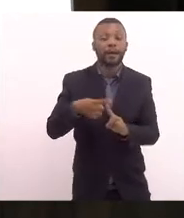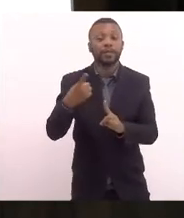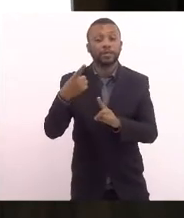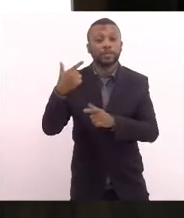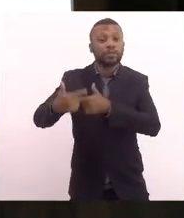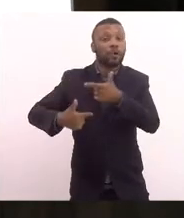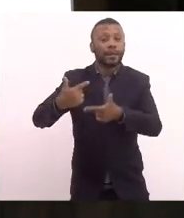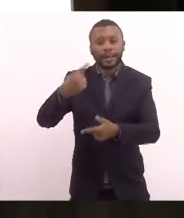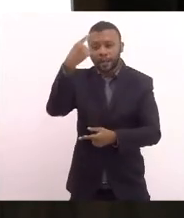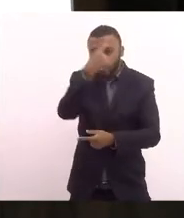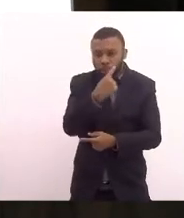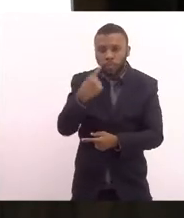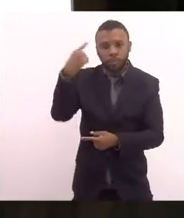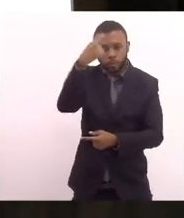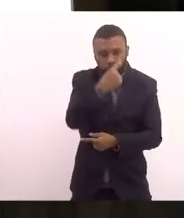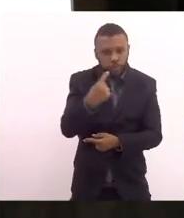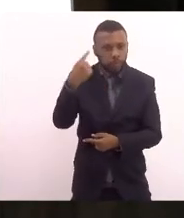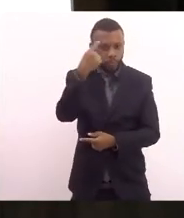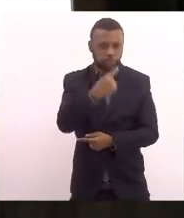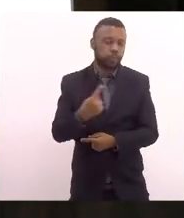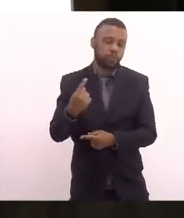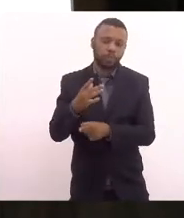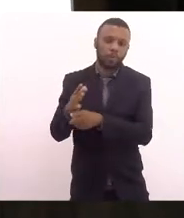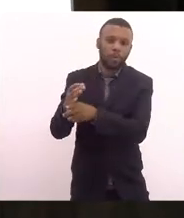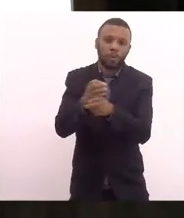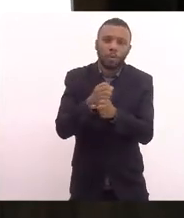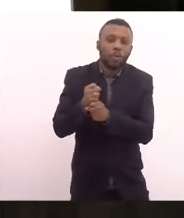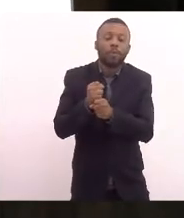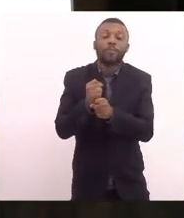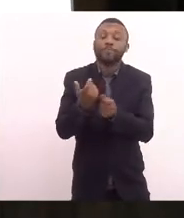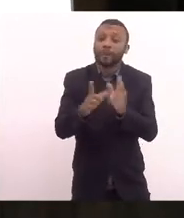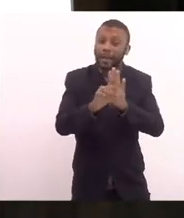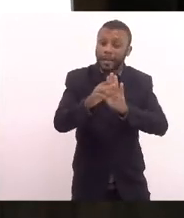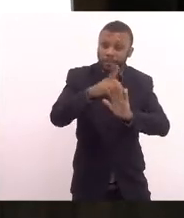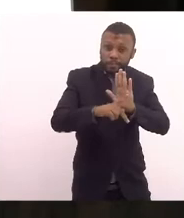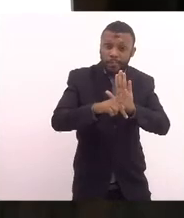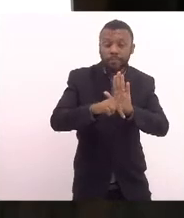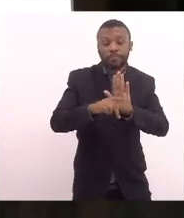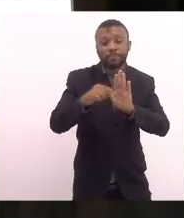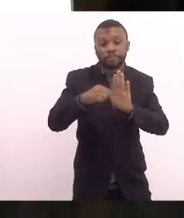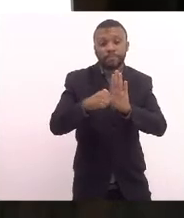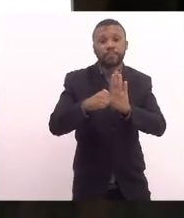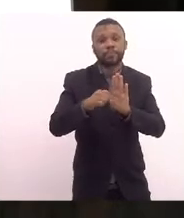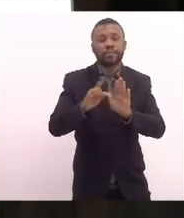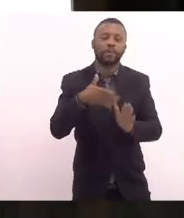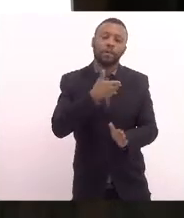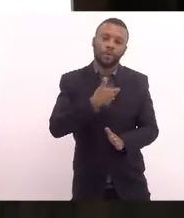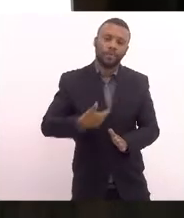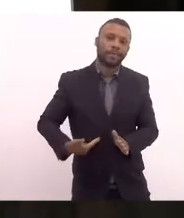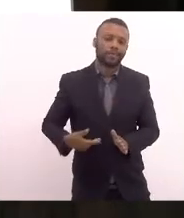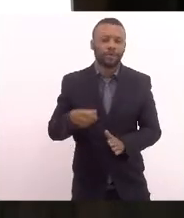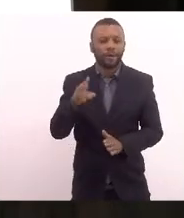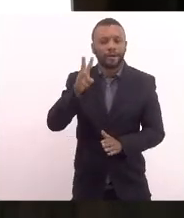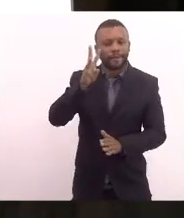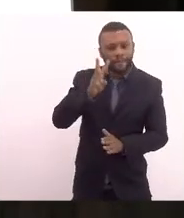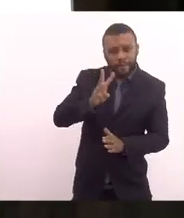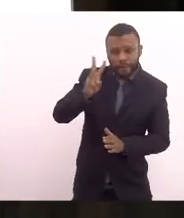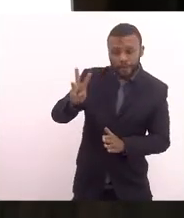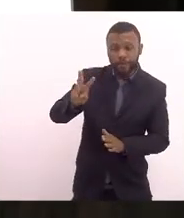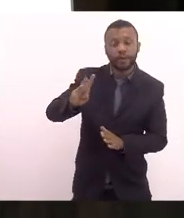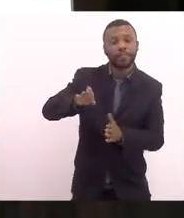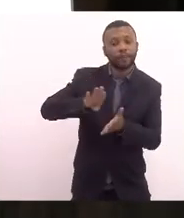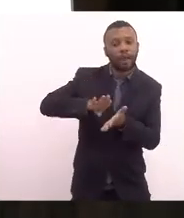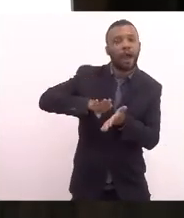de trabalho. Piso salarial numa lei de piso salarial que está aí o governador Witzel, que foi